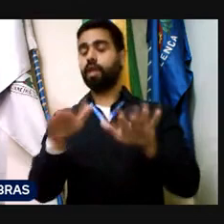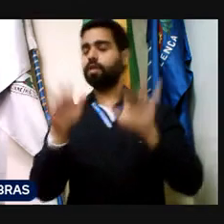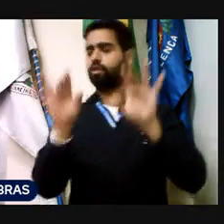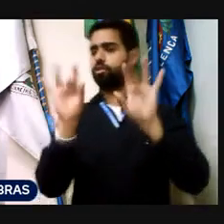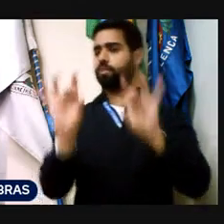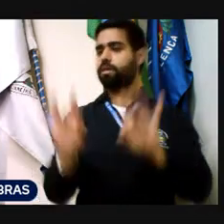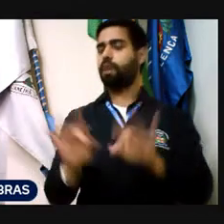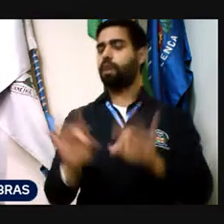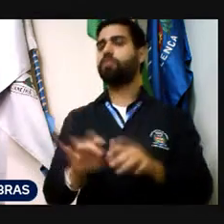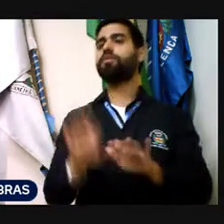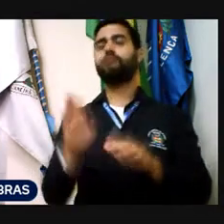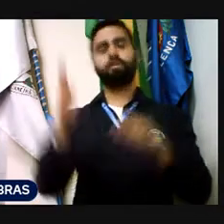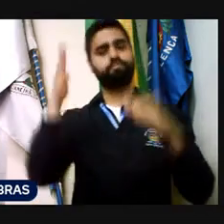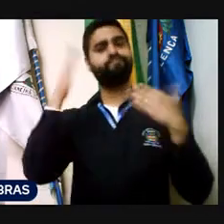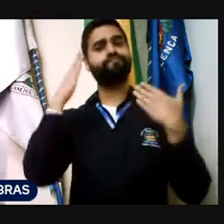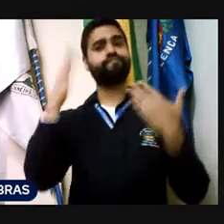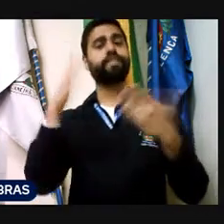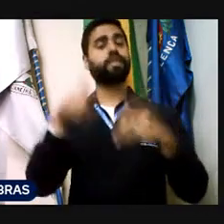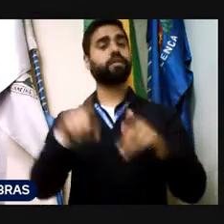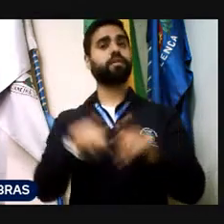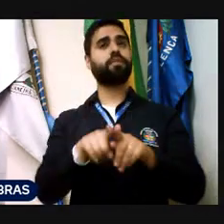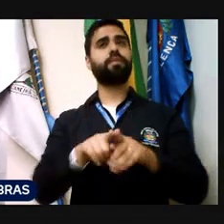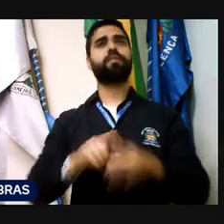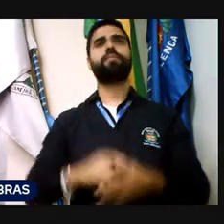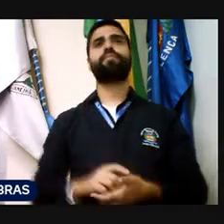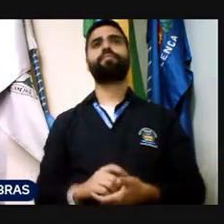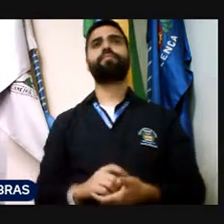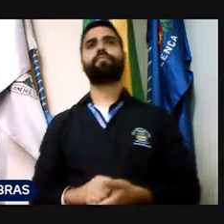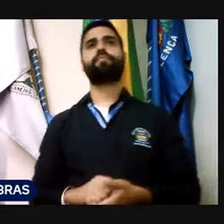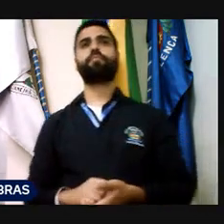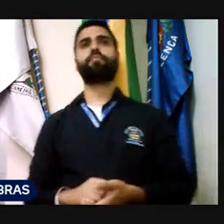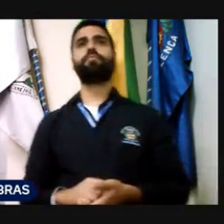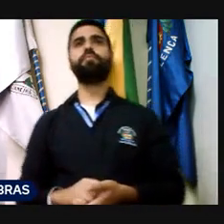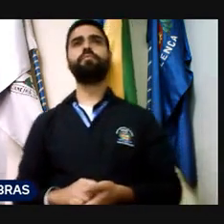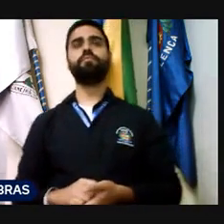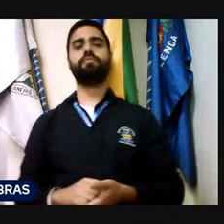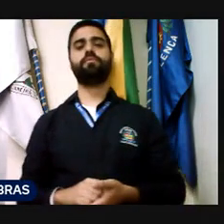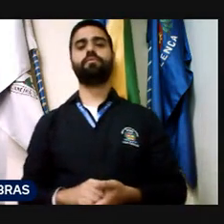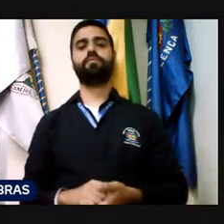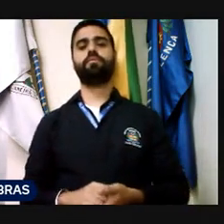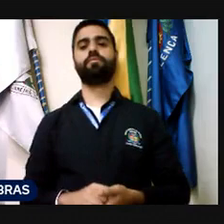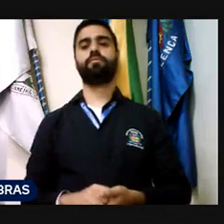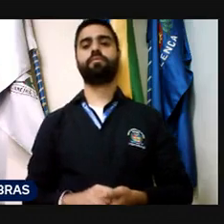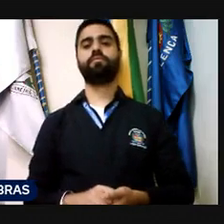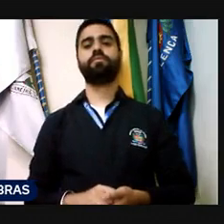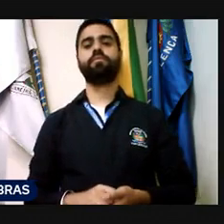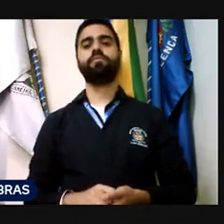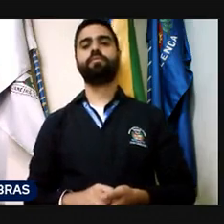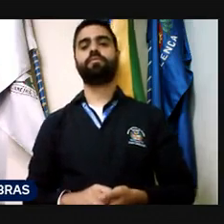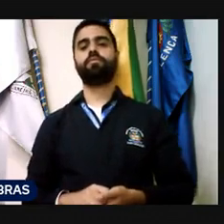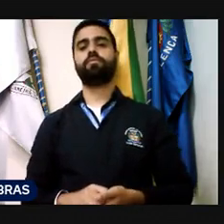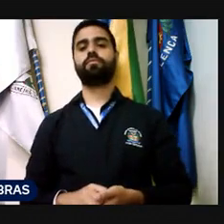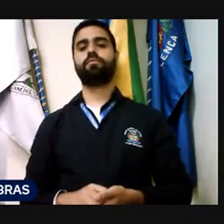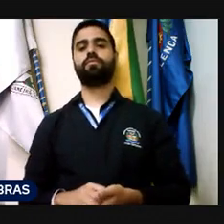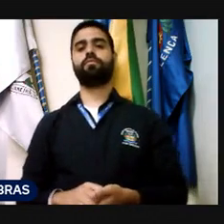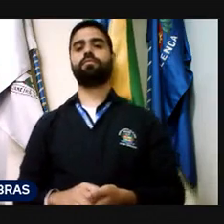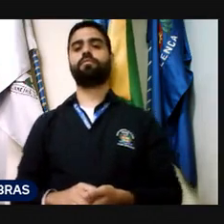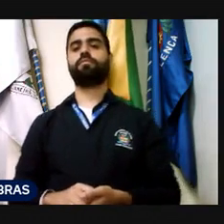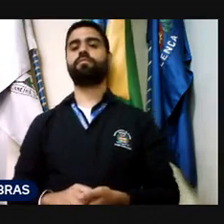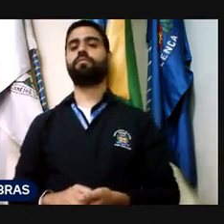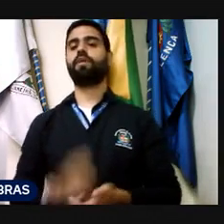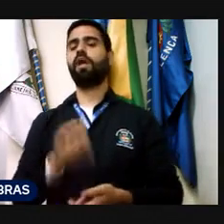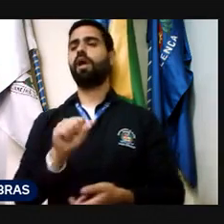Vossa Excelência, desde já antecipo meus agradecimentos, renovando as hotéis de elevada estima e distinta consideração. Sala